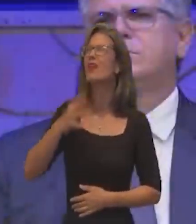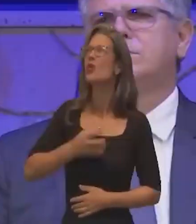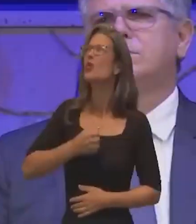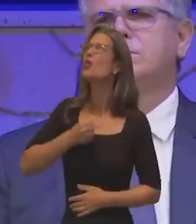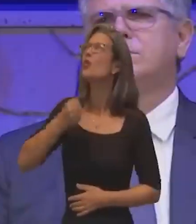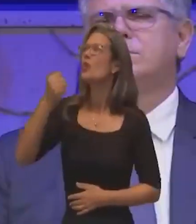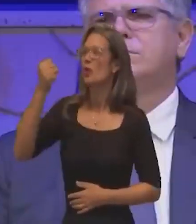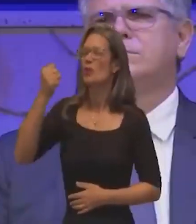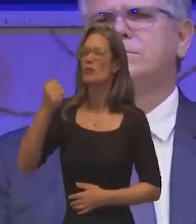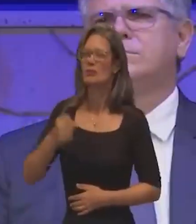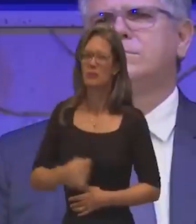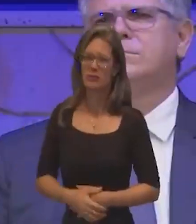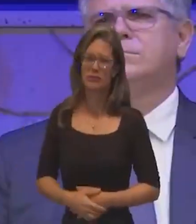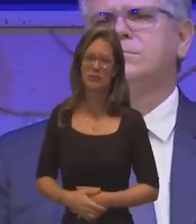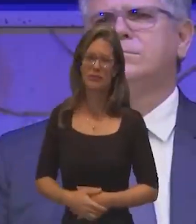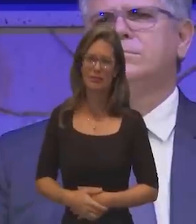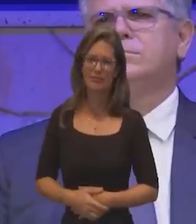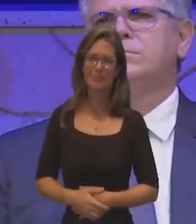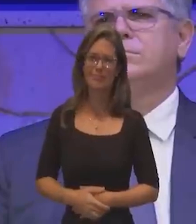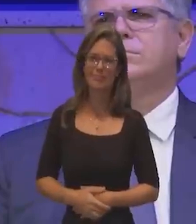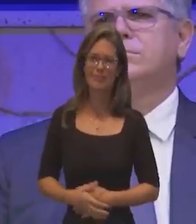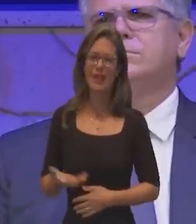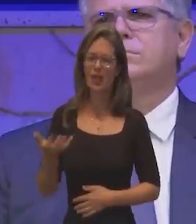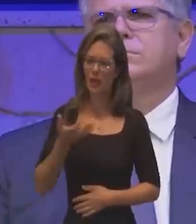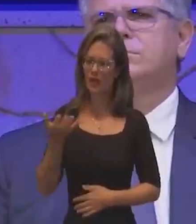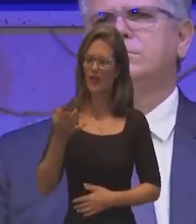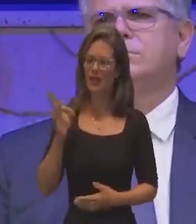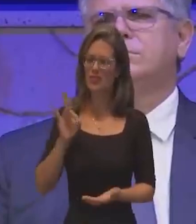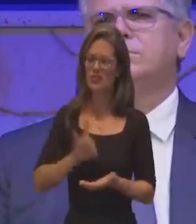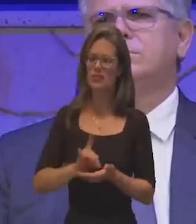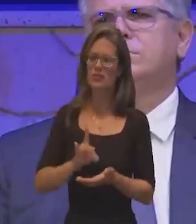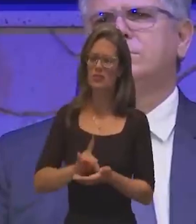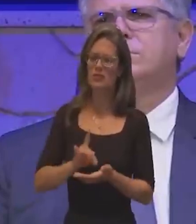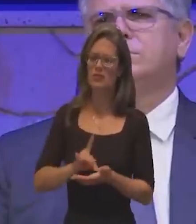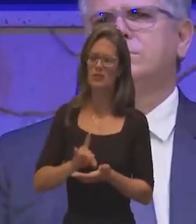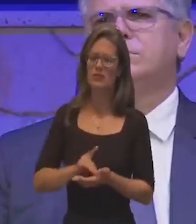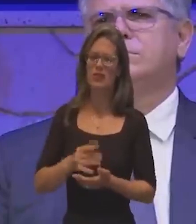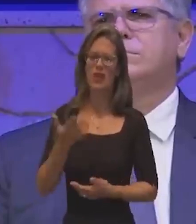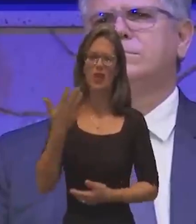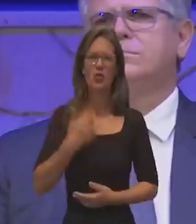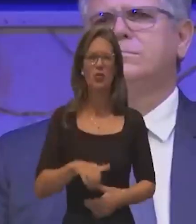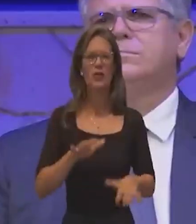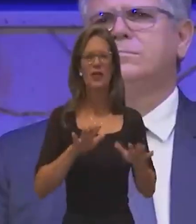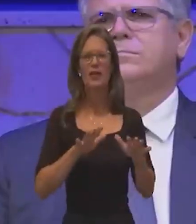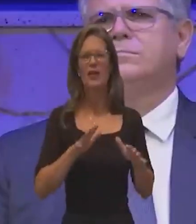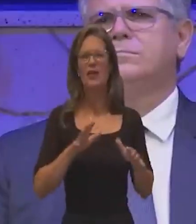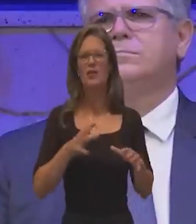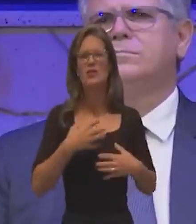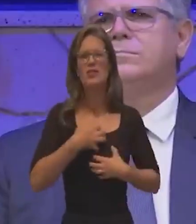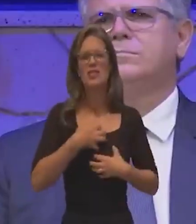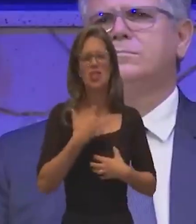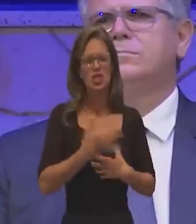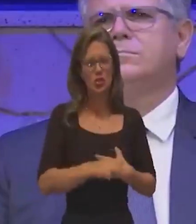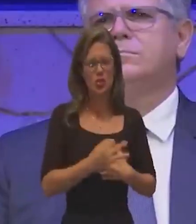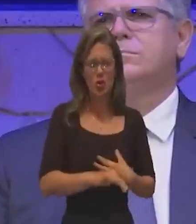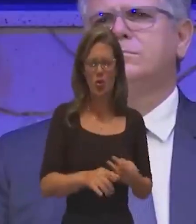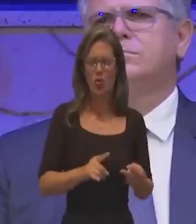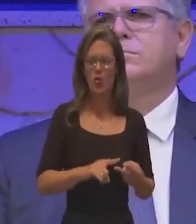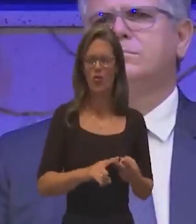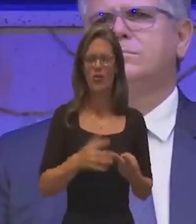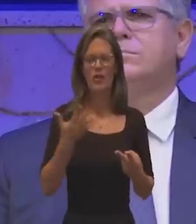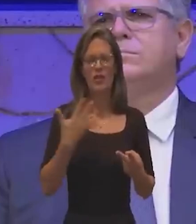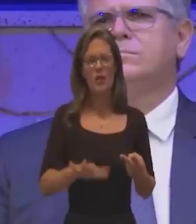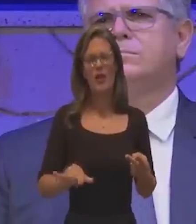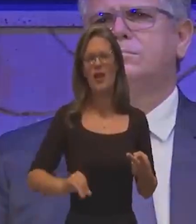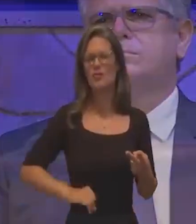Eu gostaria, daria tudo para ser recolhido pelo Senhor. Eu não quero passar por essa dor, eu não quero passar por